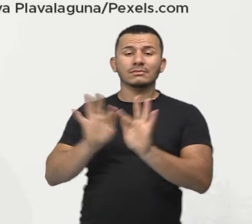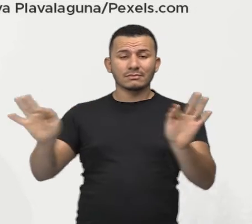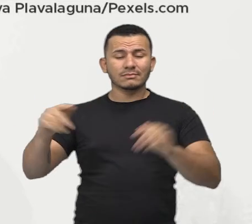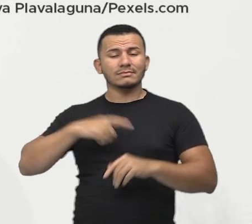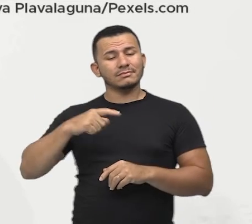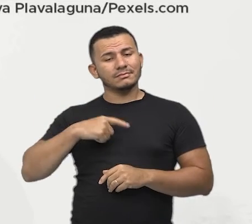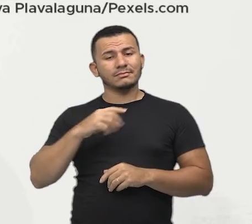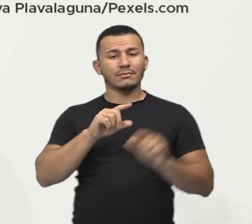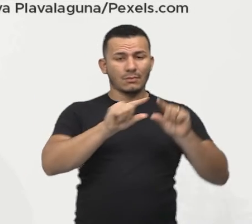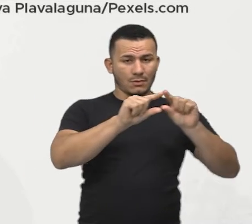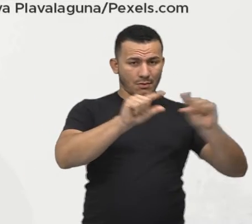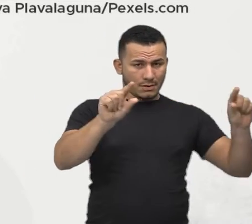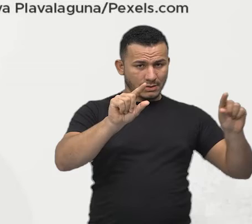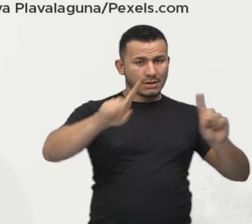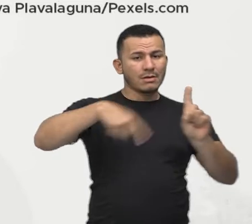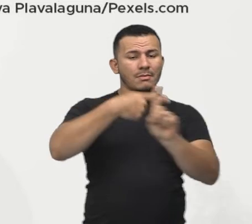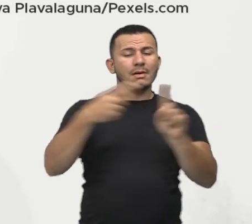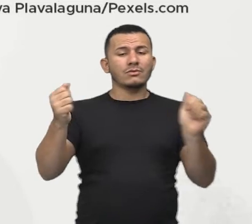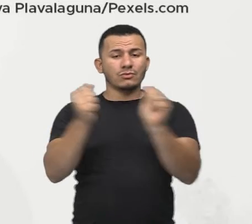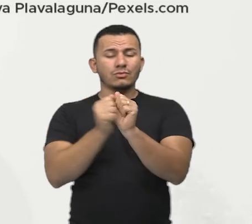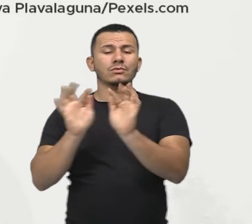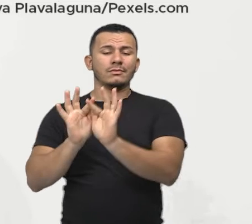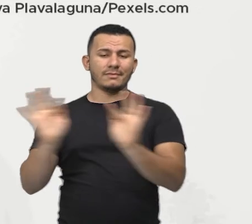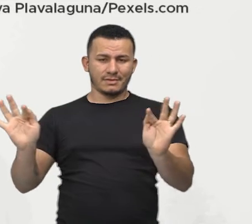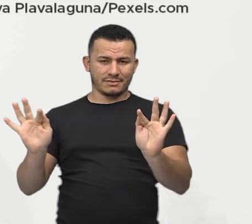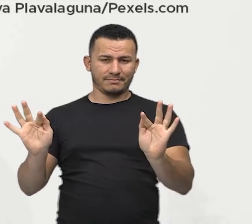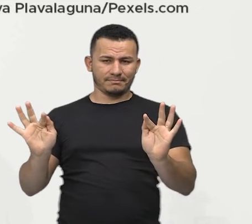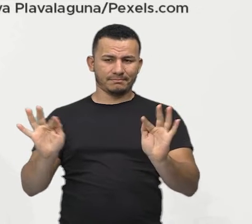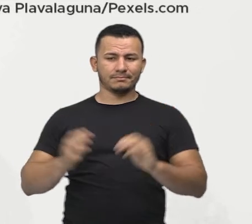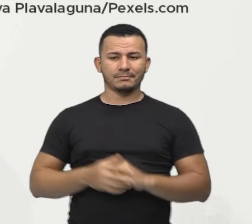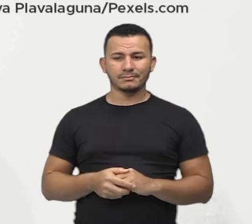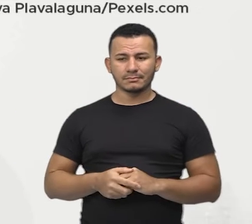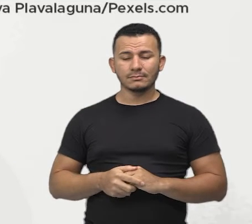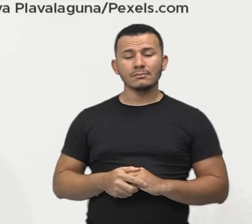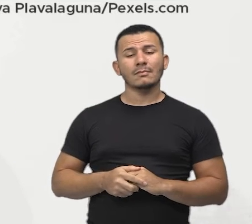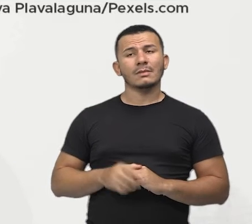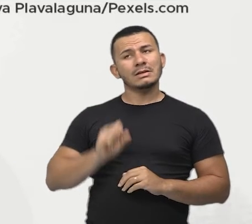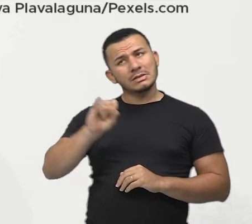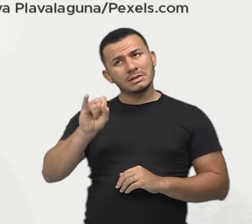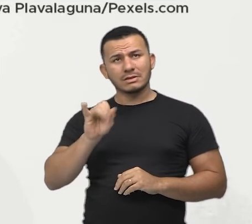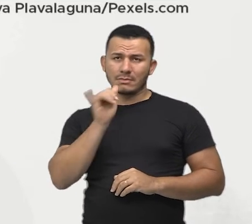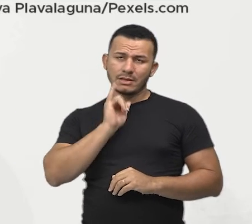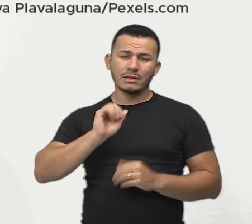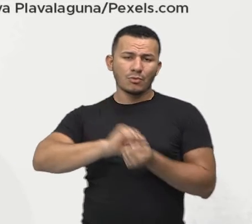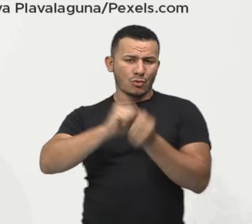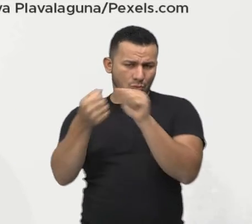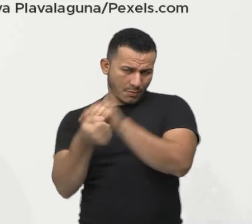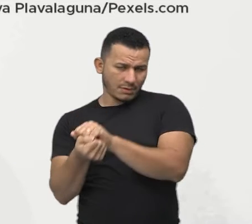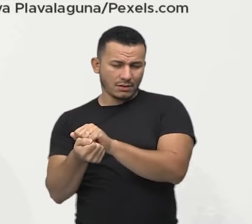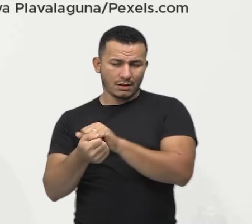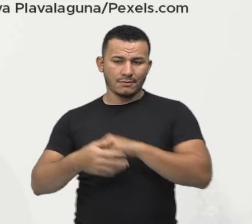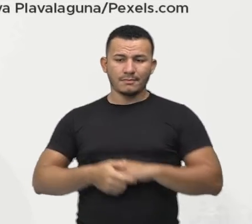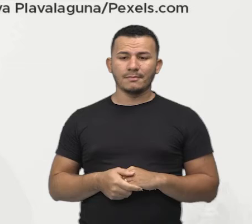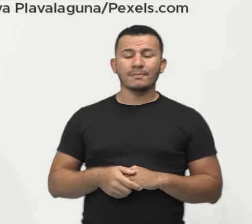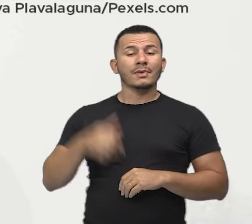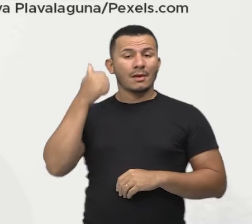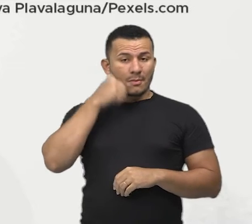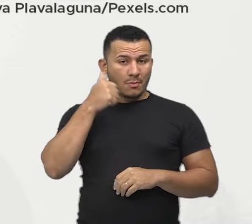uma oração e também tem uma frase. Mas eu poderia ter, olha só, este exemplo. Maria